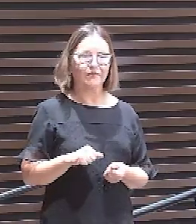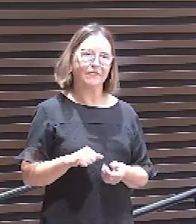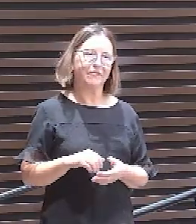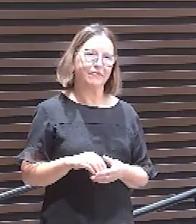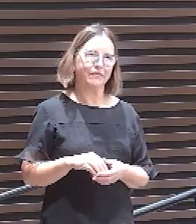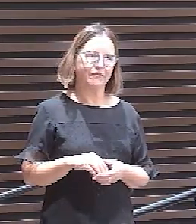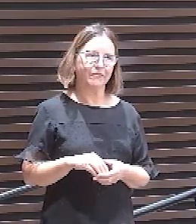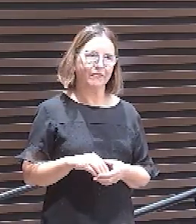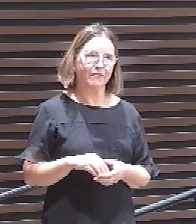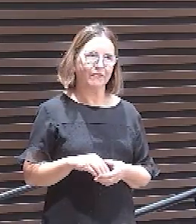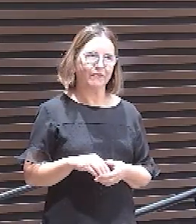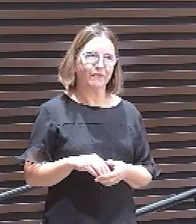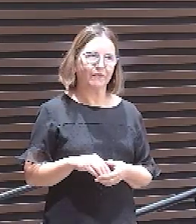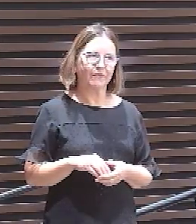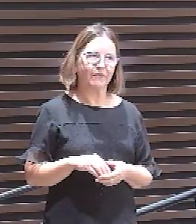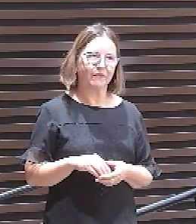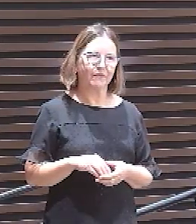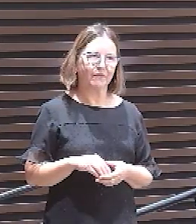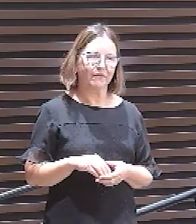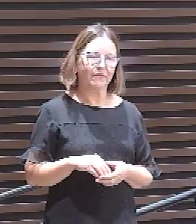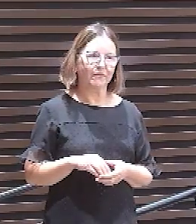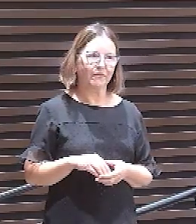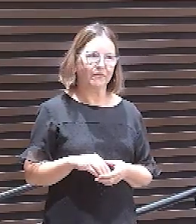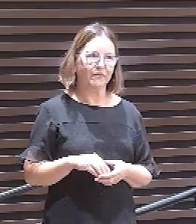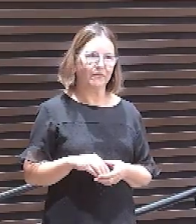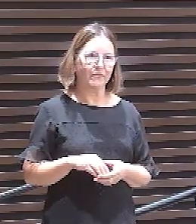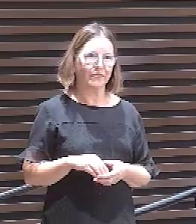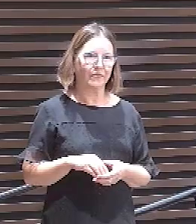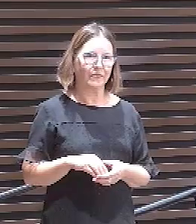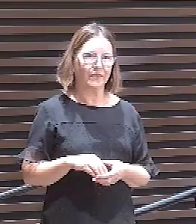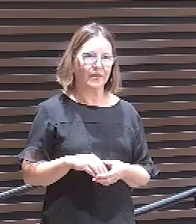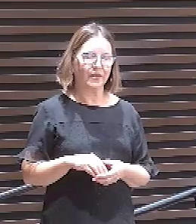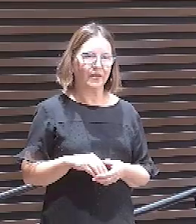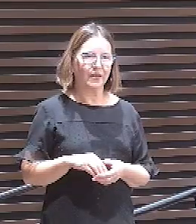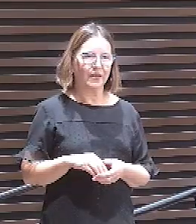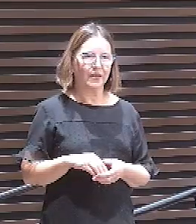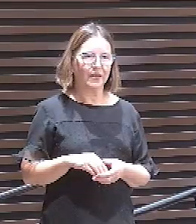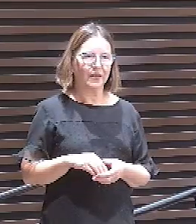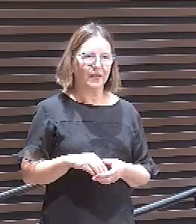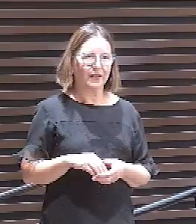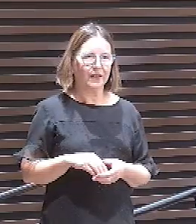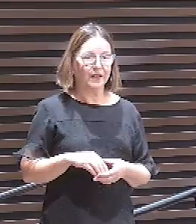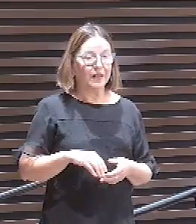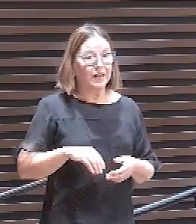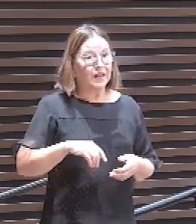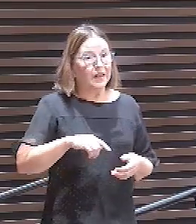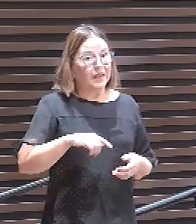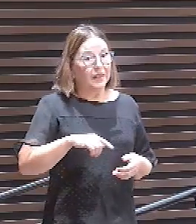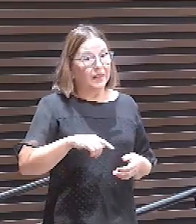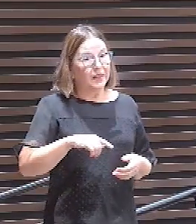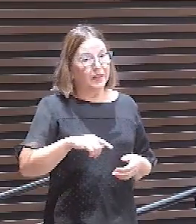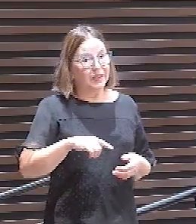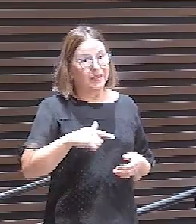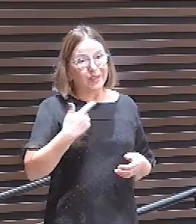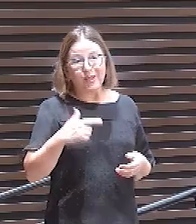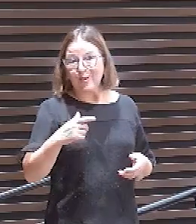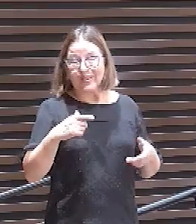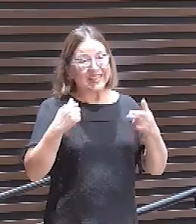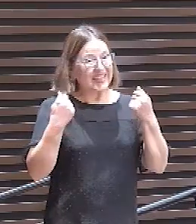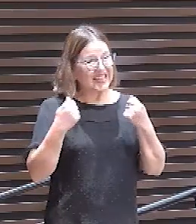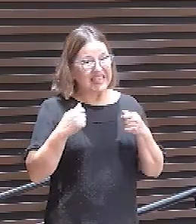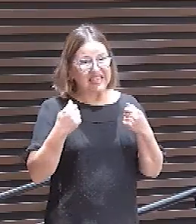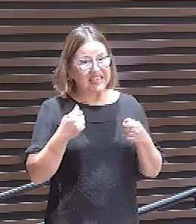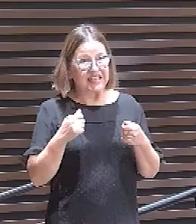essa necessidade de se projetar, de ser